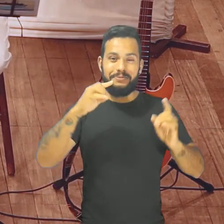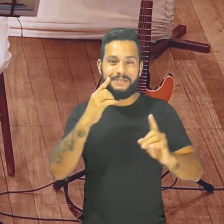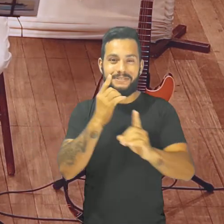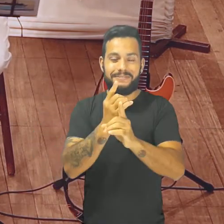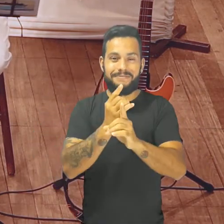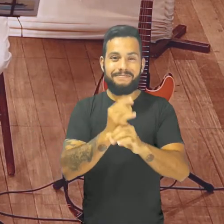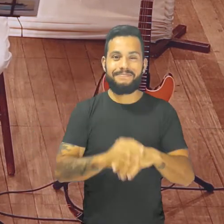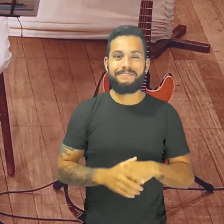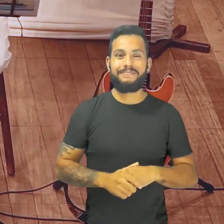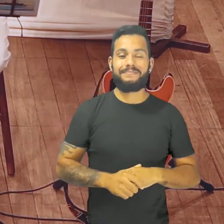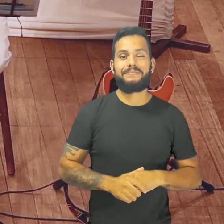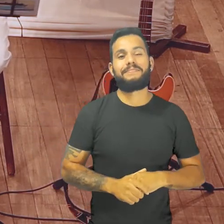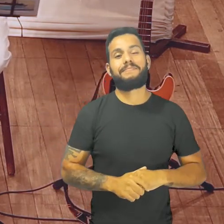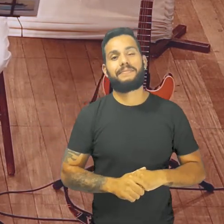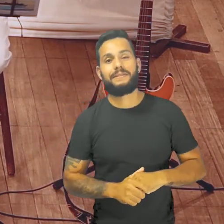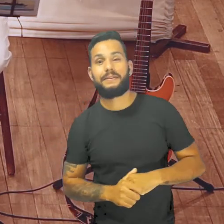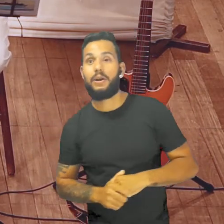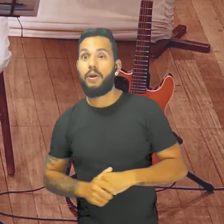Ora vejam quantos